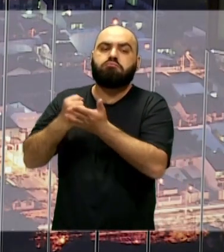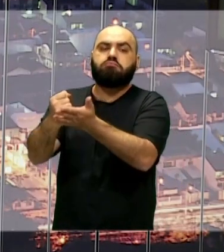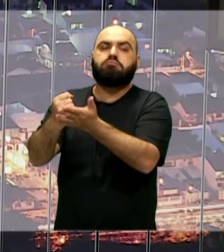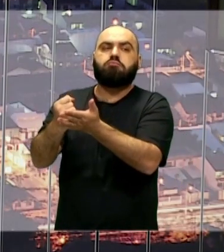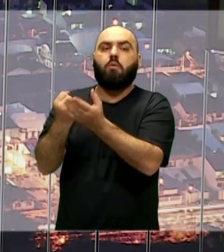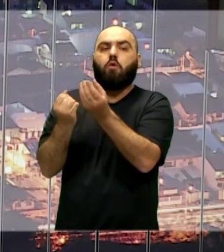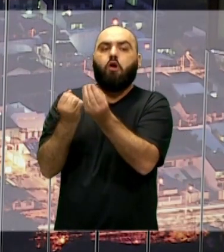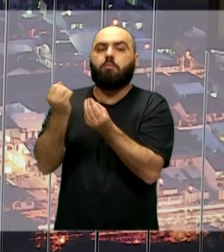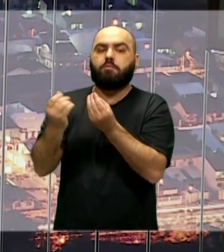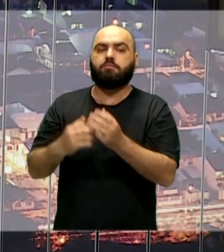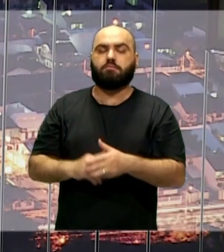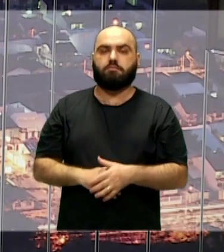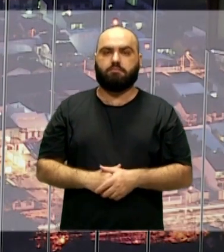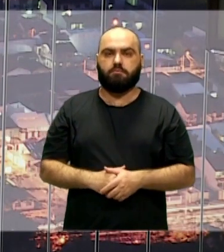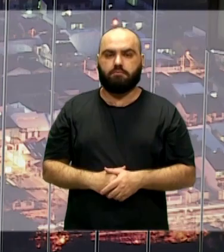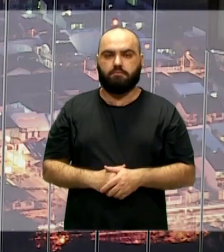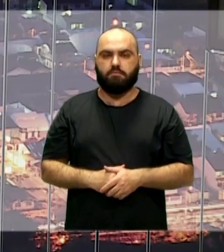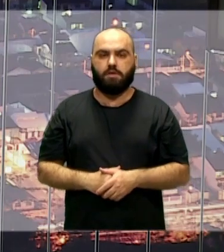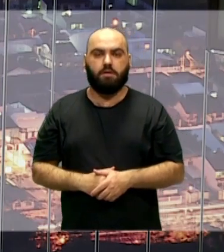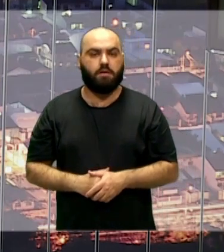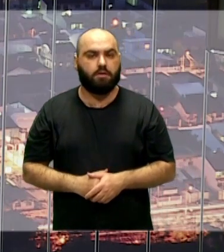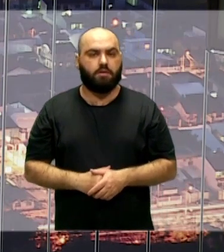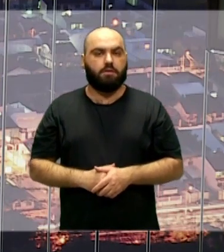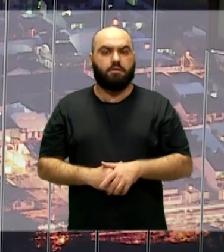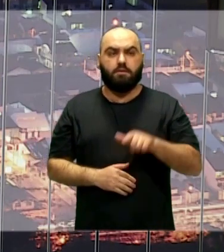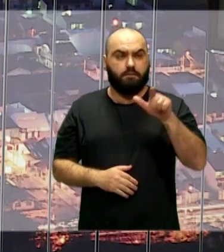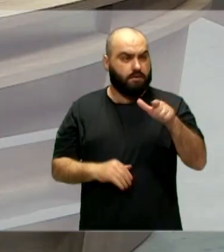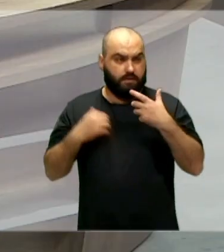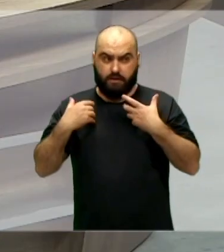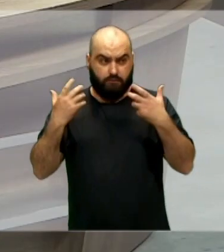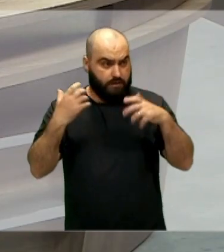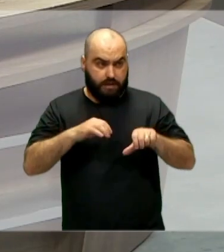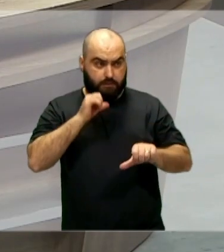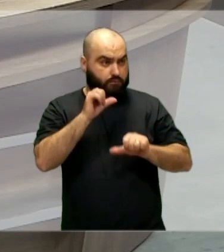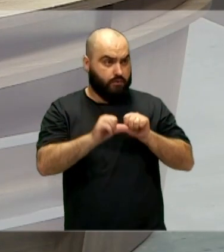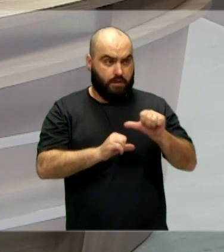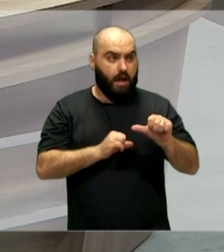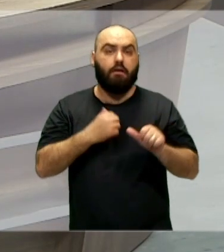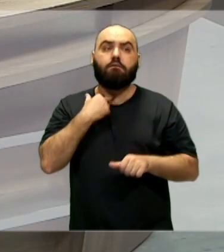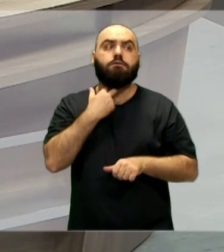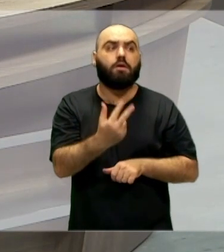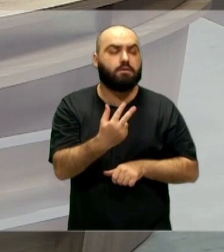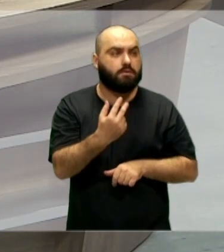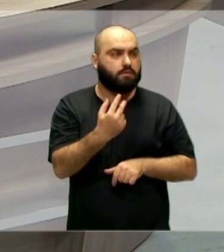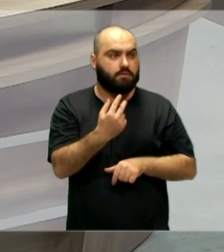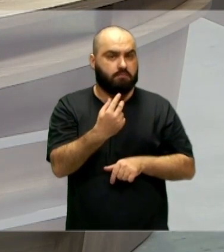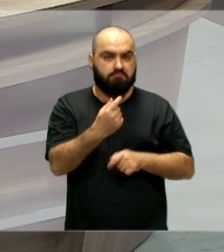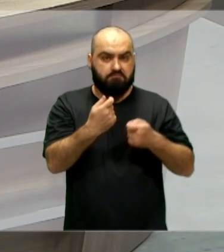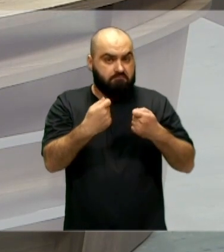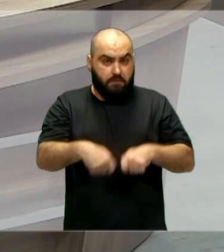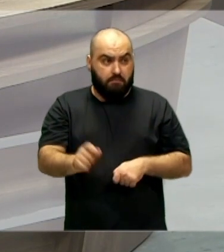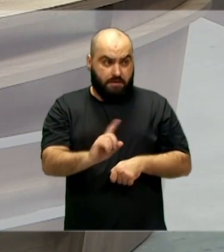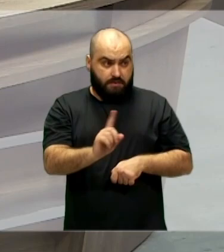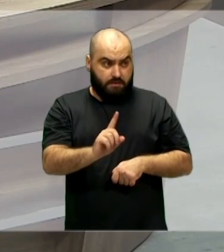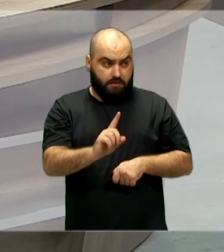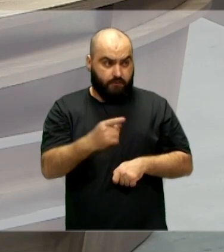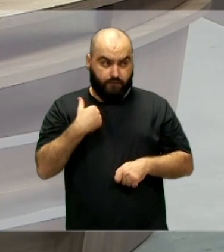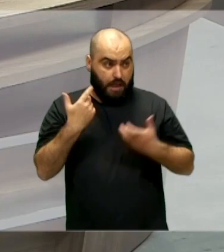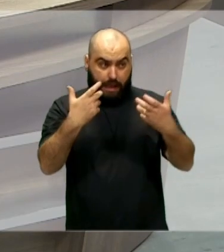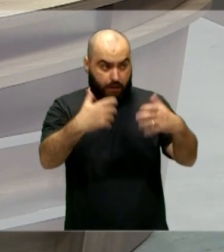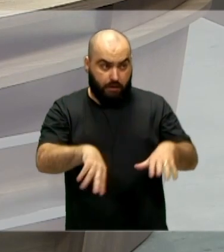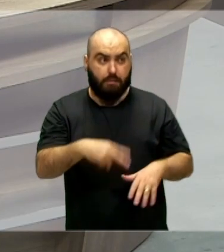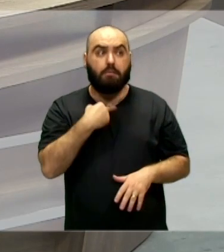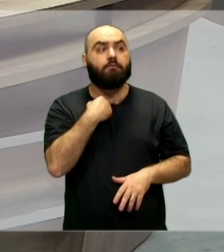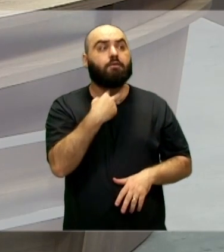depoimento mesmo, assim, quer dizer, você não quis modificar a tua voz, que não era necessário, né? E assim, agora